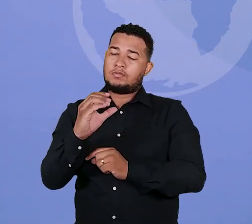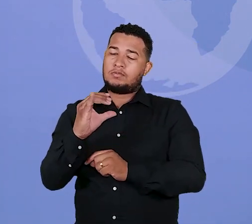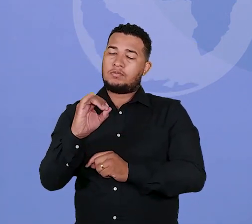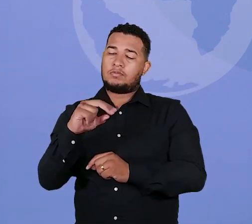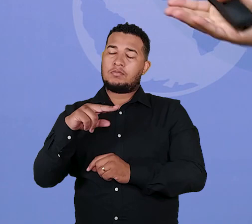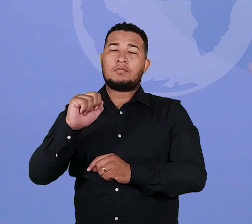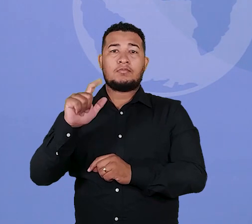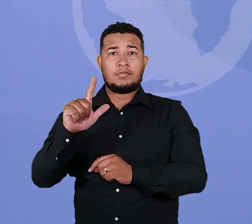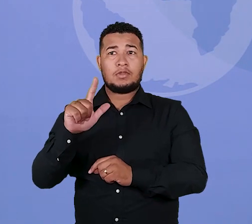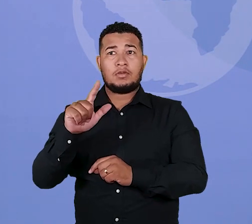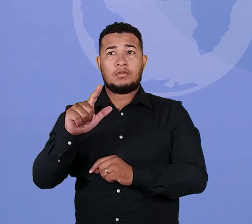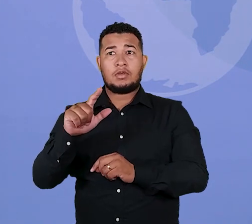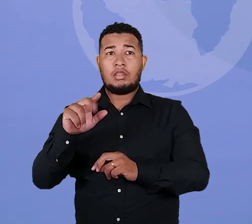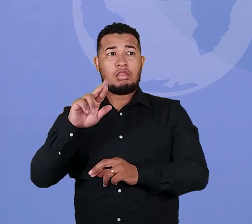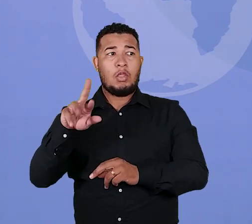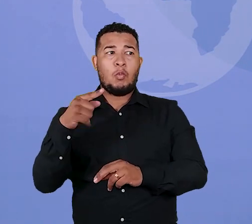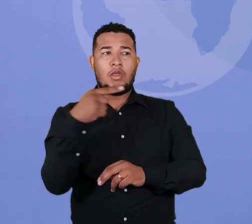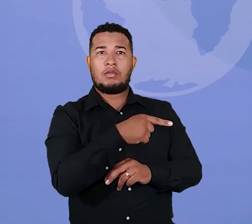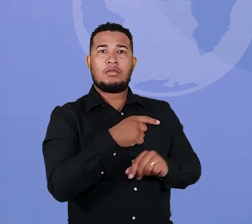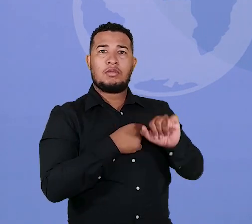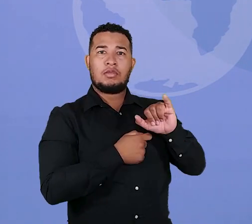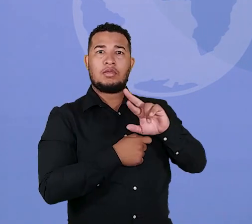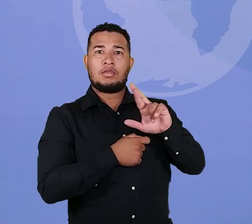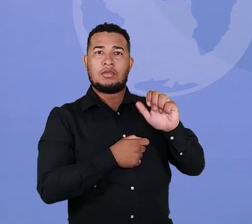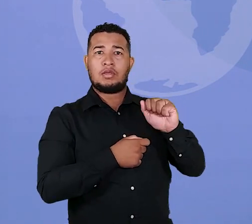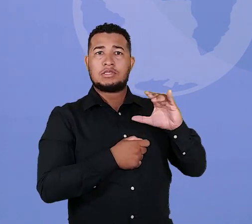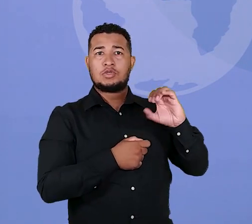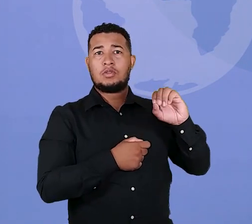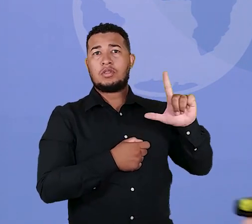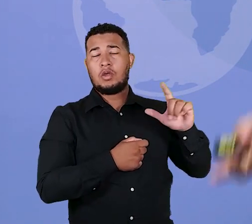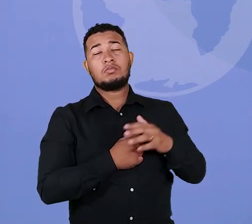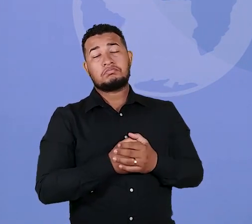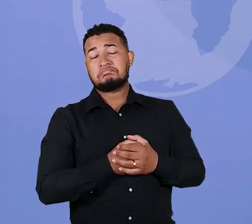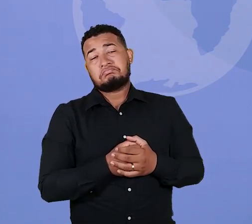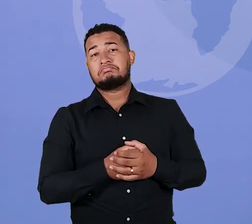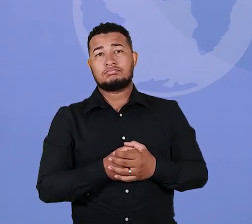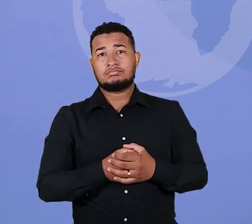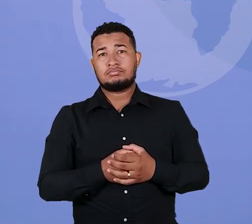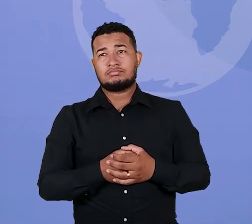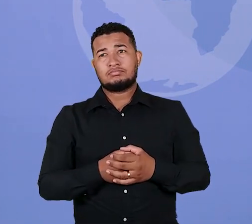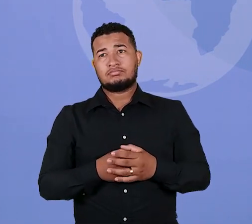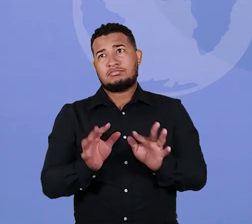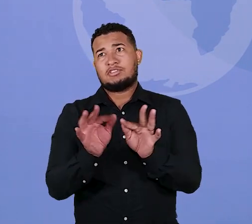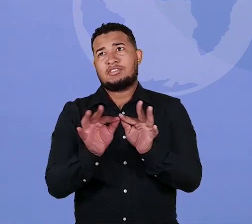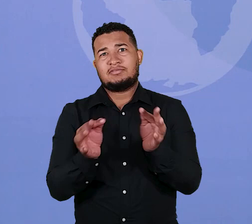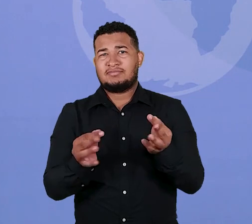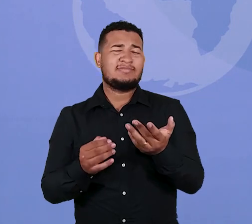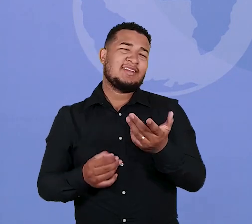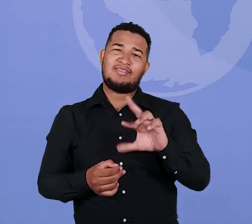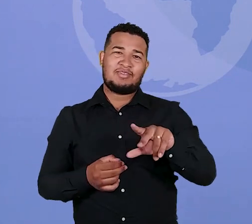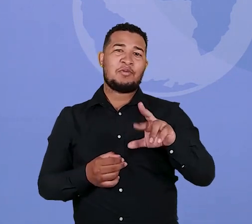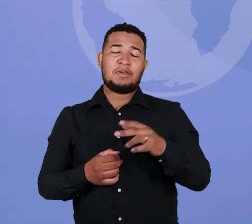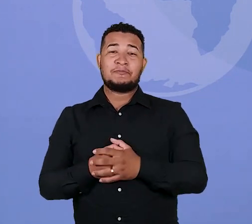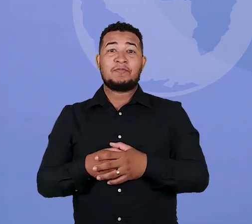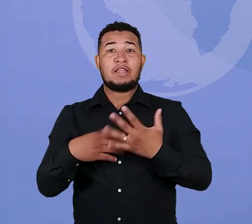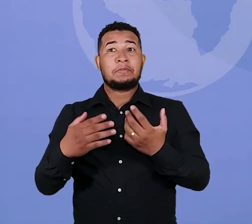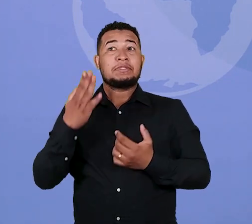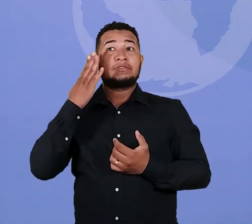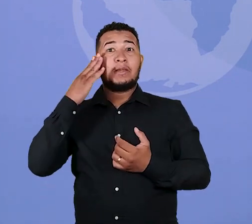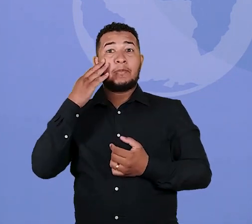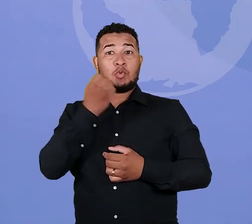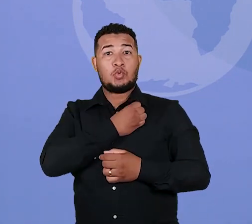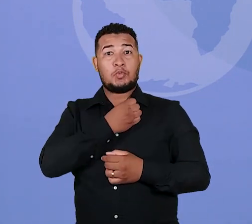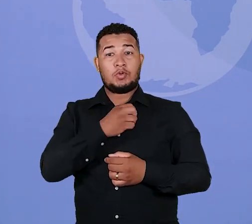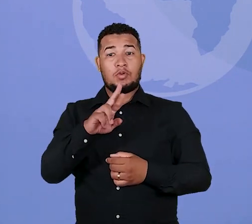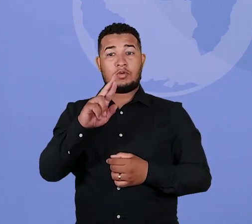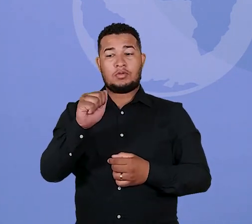números que não são irracionais. Pronto. Tá, e irracionais são os que não são racionais? Aí não, peraí. Para você saber se um número